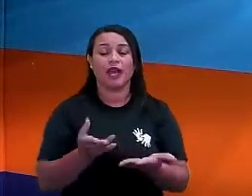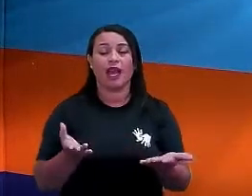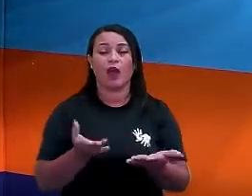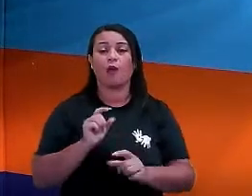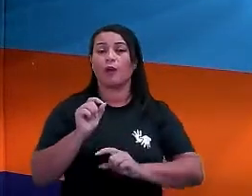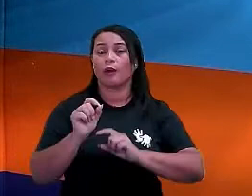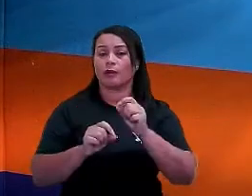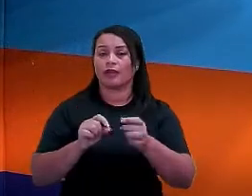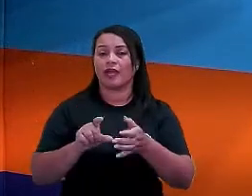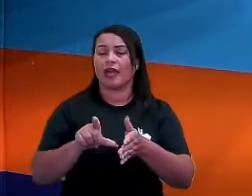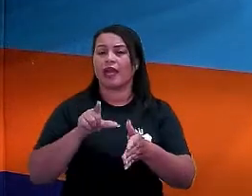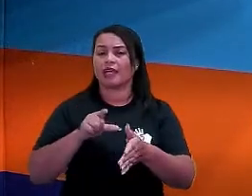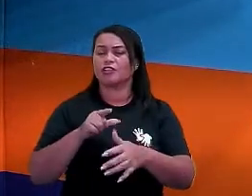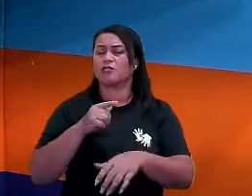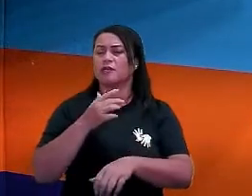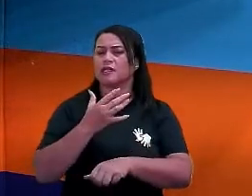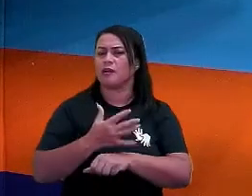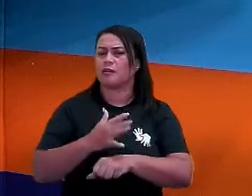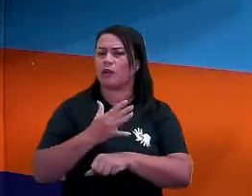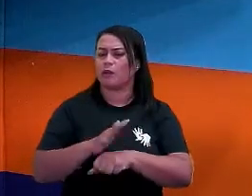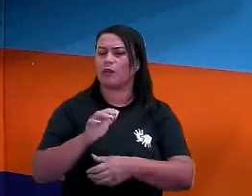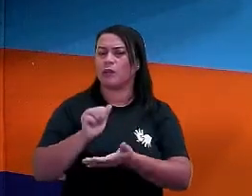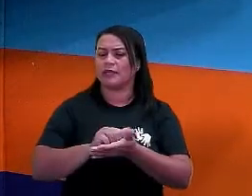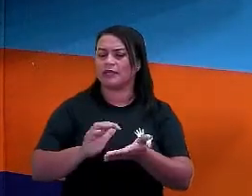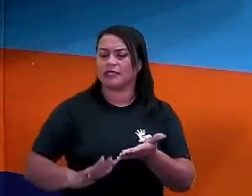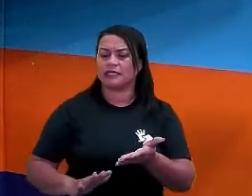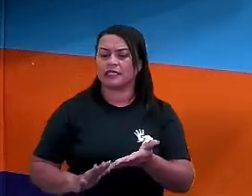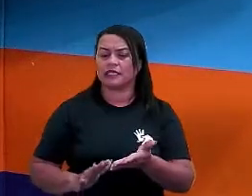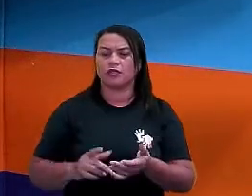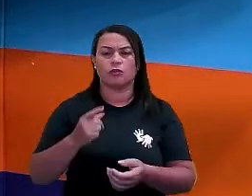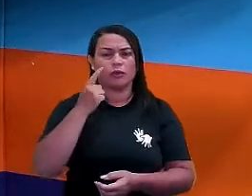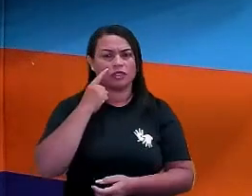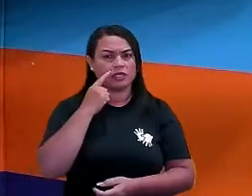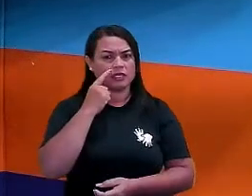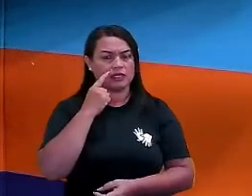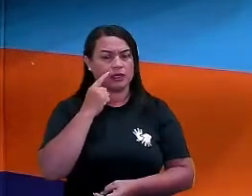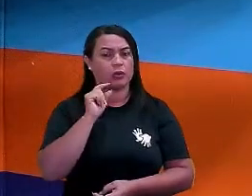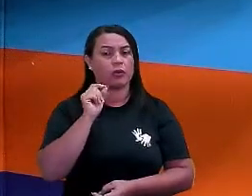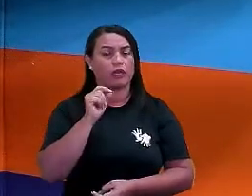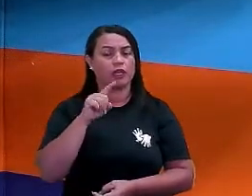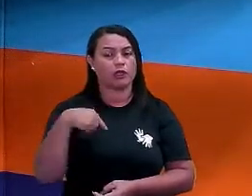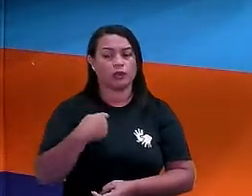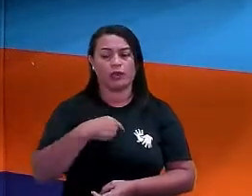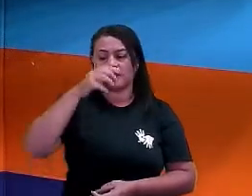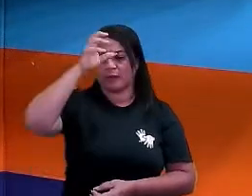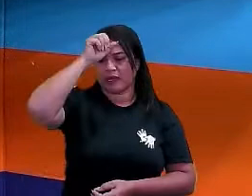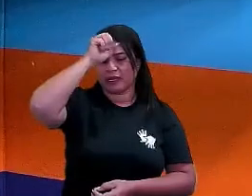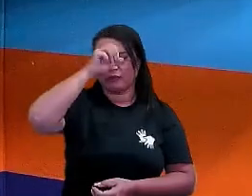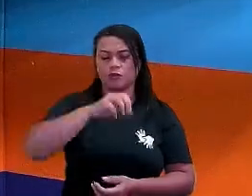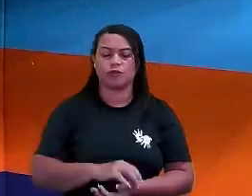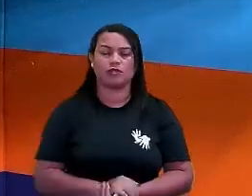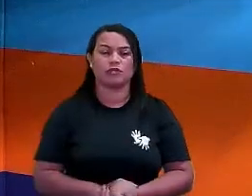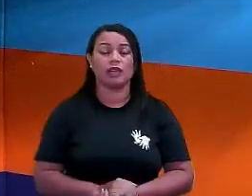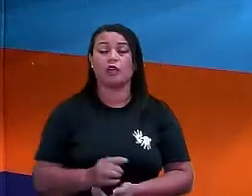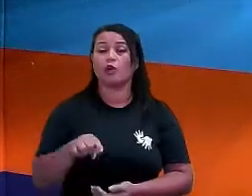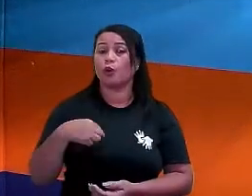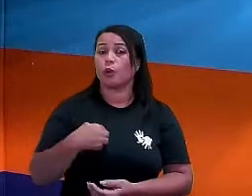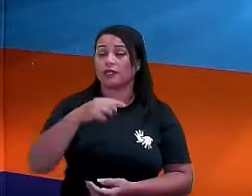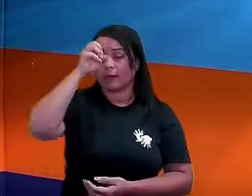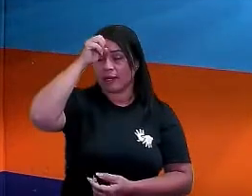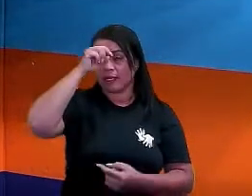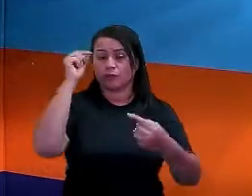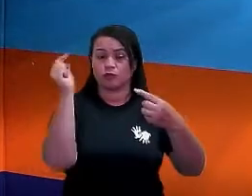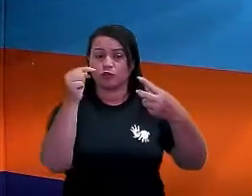gente, antes de passar para o exercício, eu vou fazer um feedback do que a gente aprendeu na aula de hoje. A gente aprendeu os